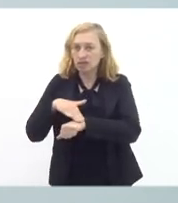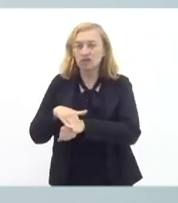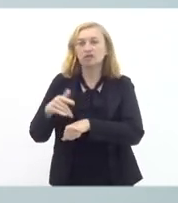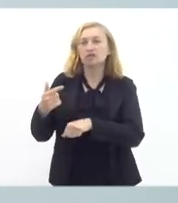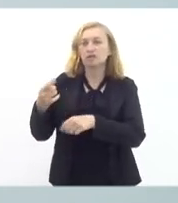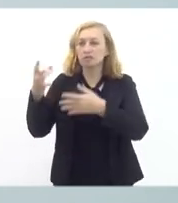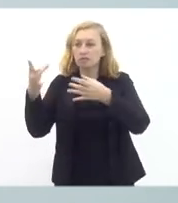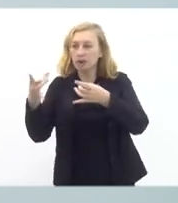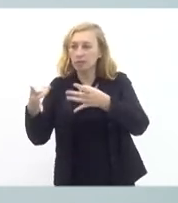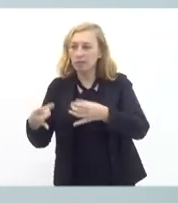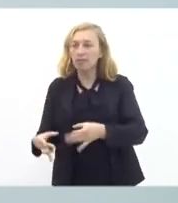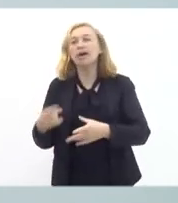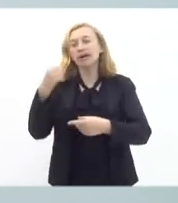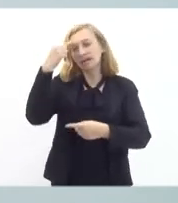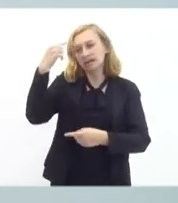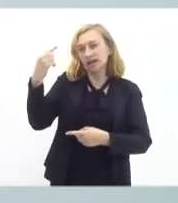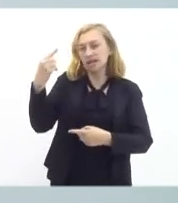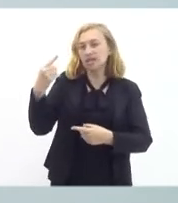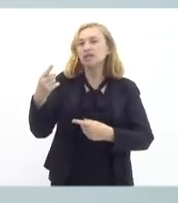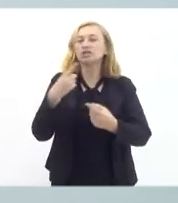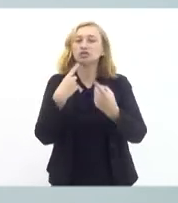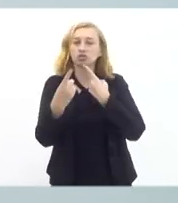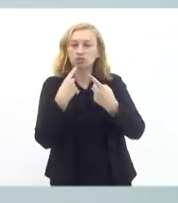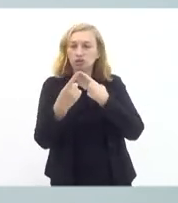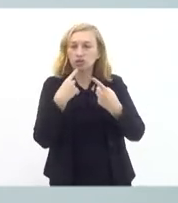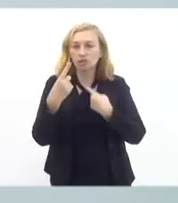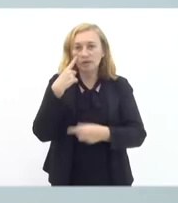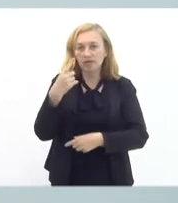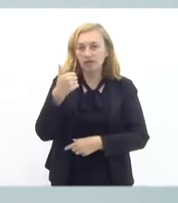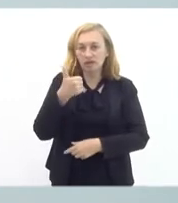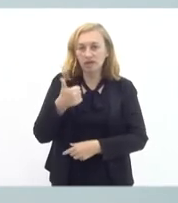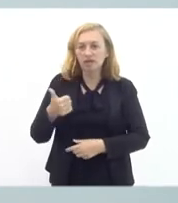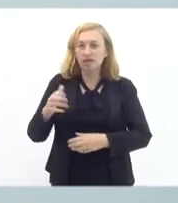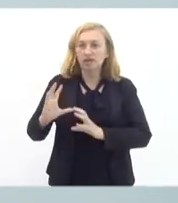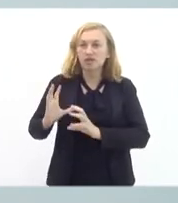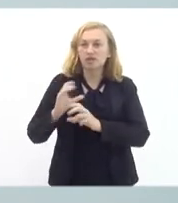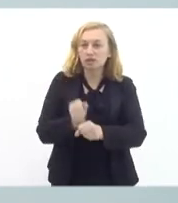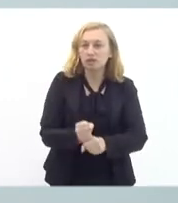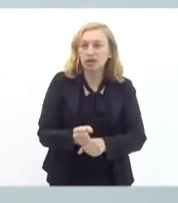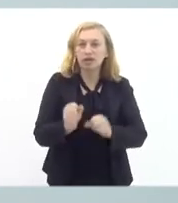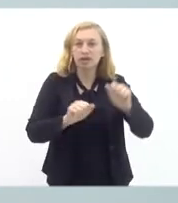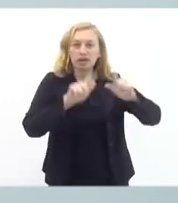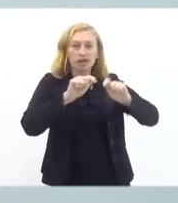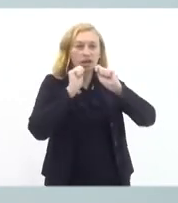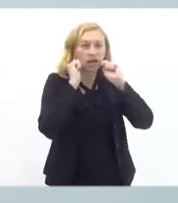proposições e debate de ideias com ele, que eu tenho certeza que vai estar somando aqui e a Alerj tem muito a contribuir.